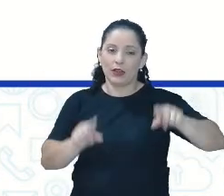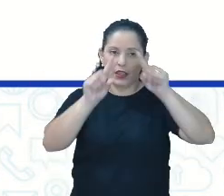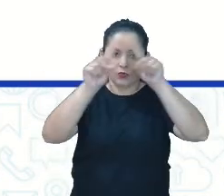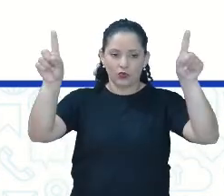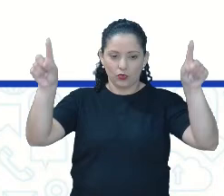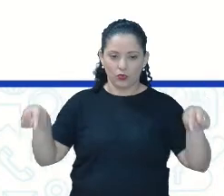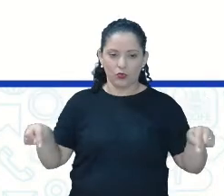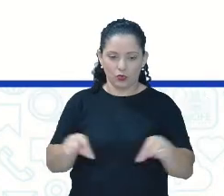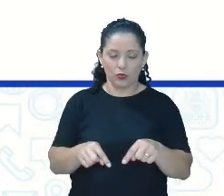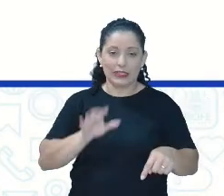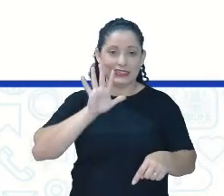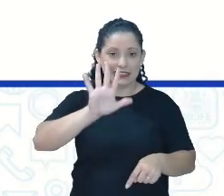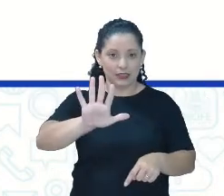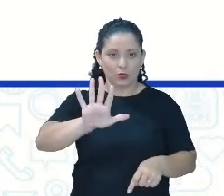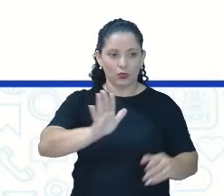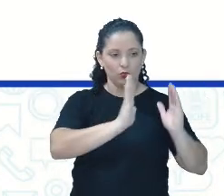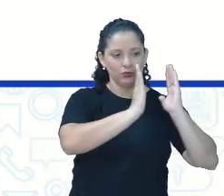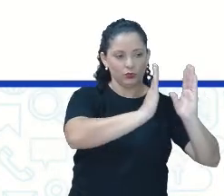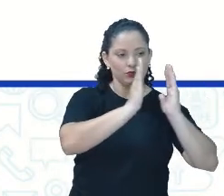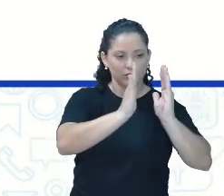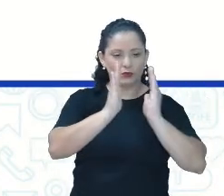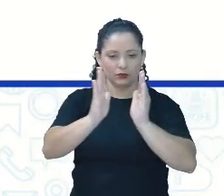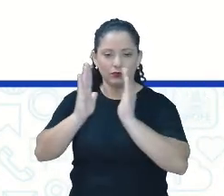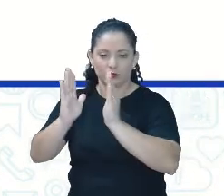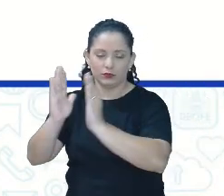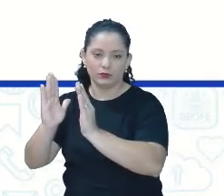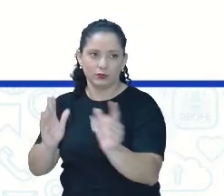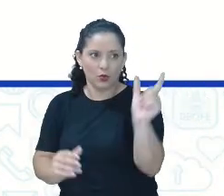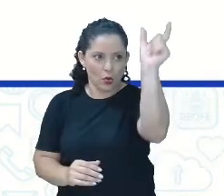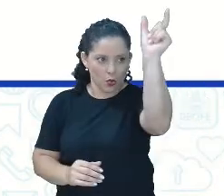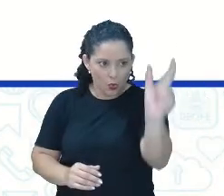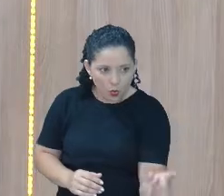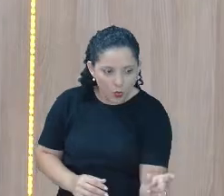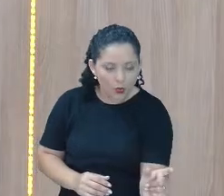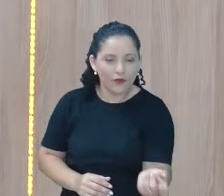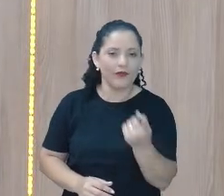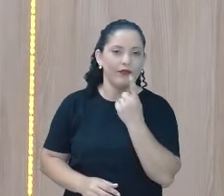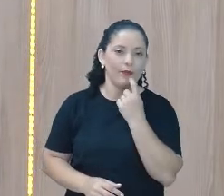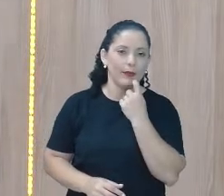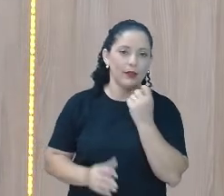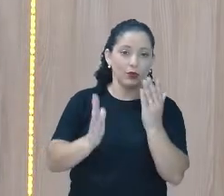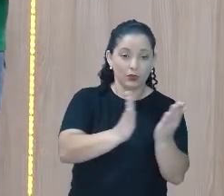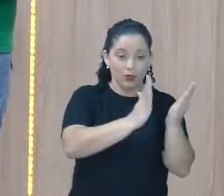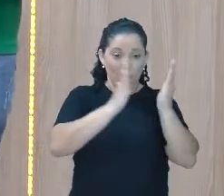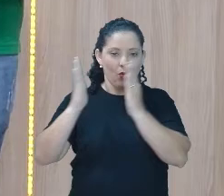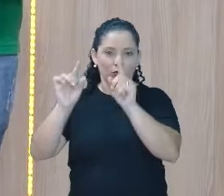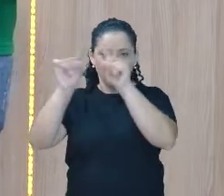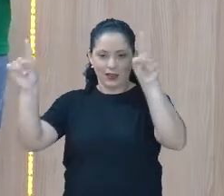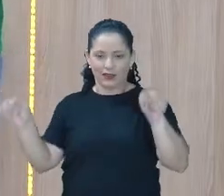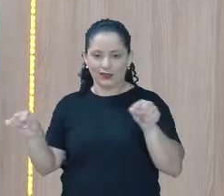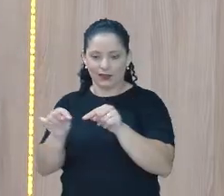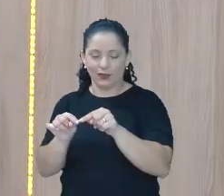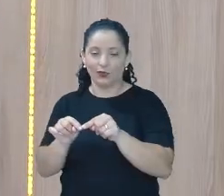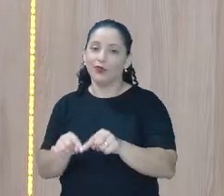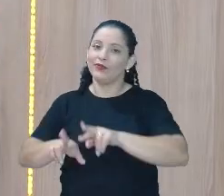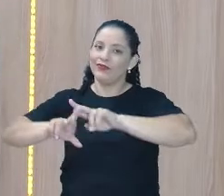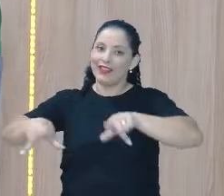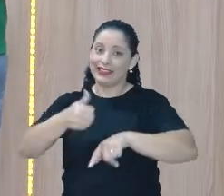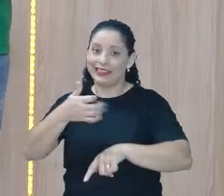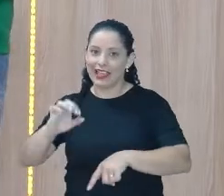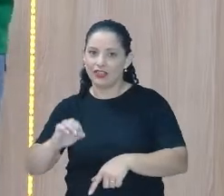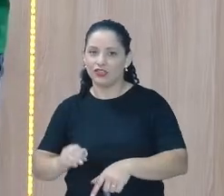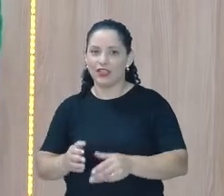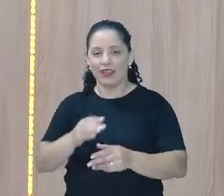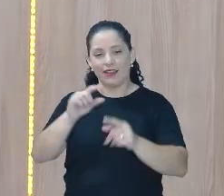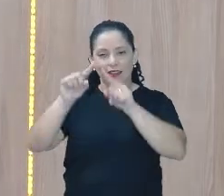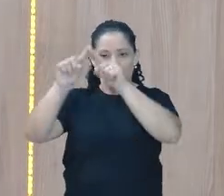apenas uma em um total de 5. E no outro retângulo eu pintei 2 partes, agora aí num total de 10. Mas